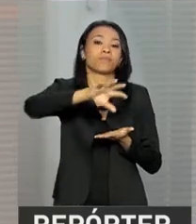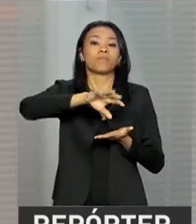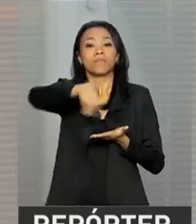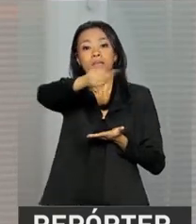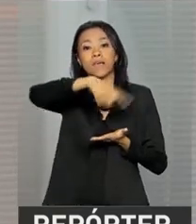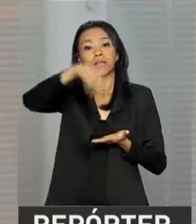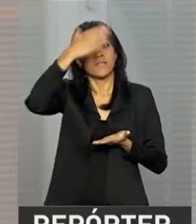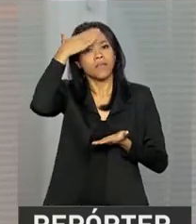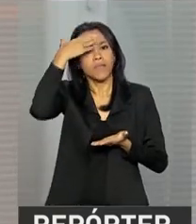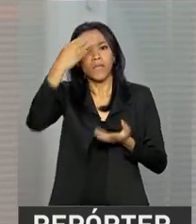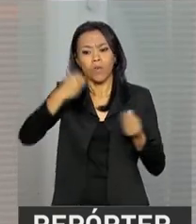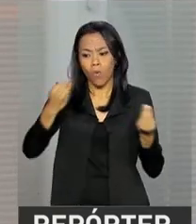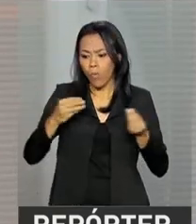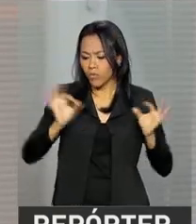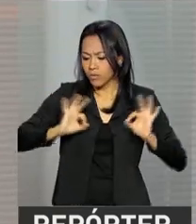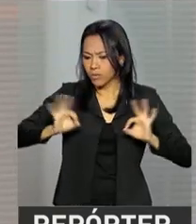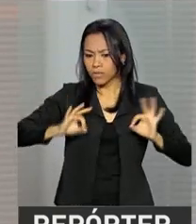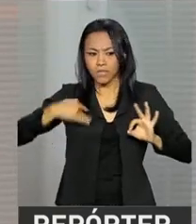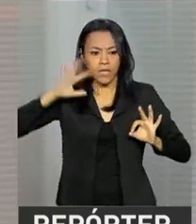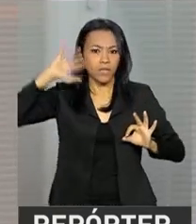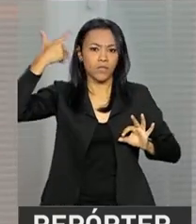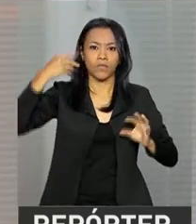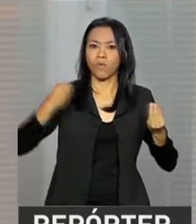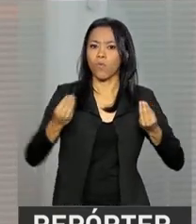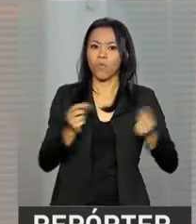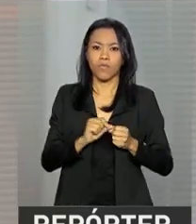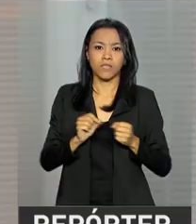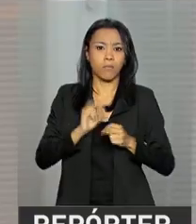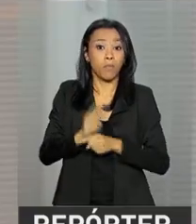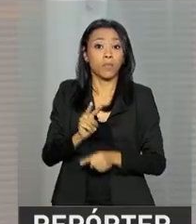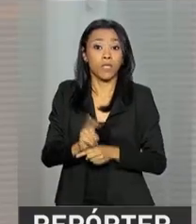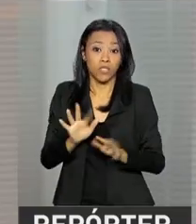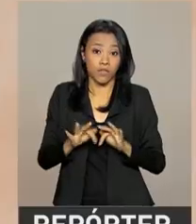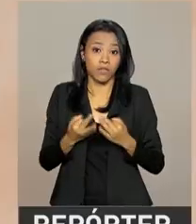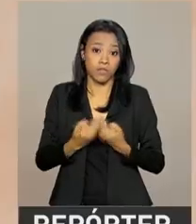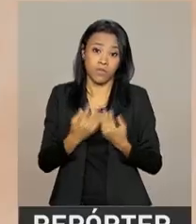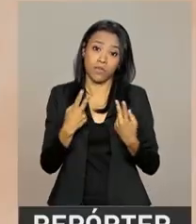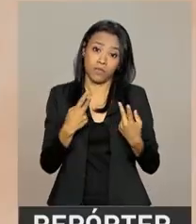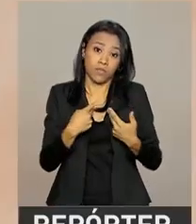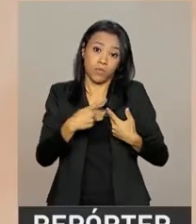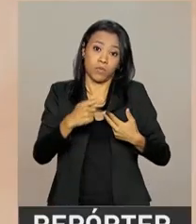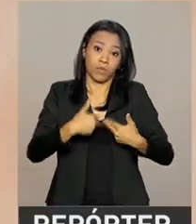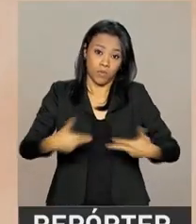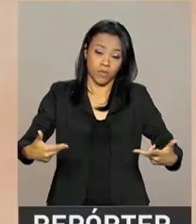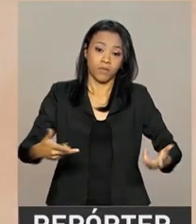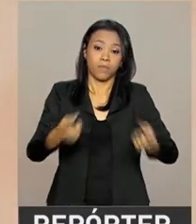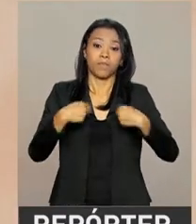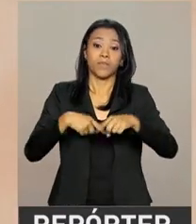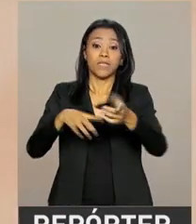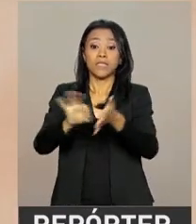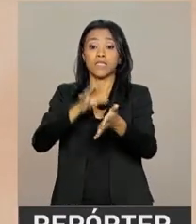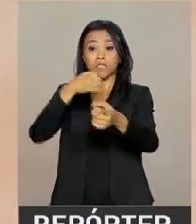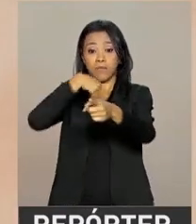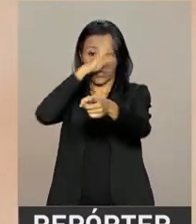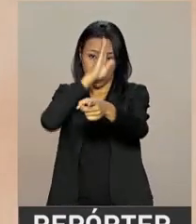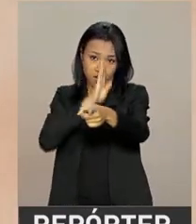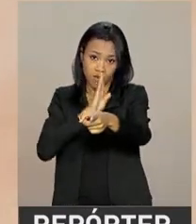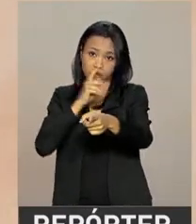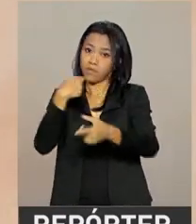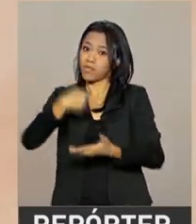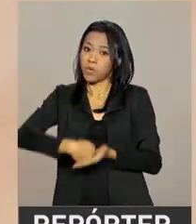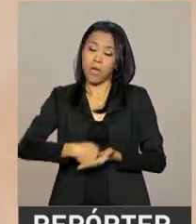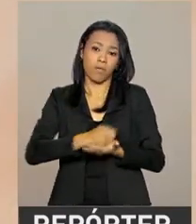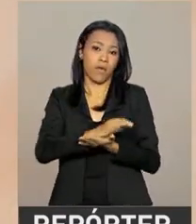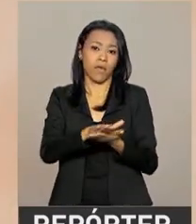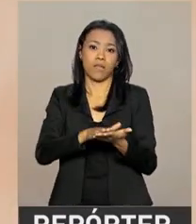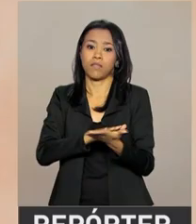as medidas que salvaguardem sua vida, sua família, seus pertences. A inscrição é de graça, ou seja, você não vai